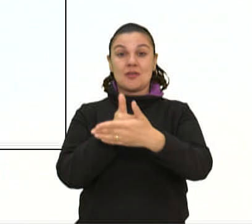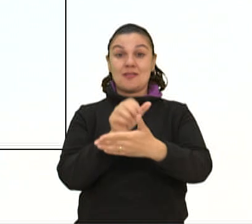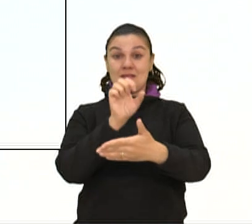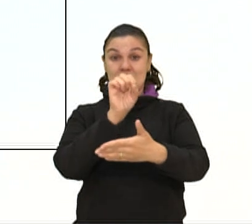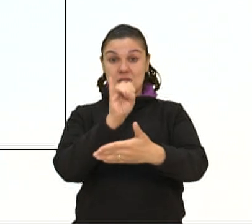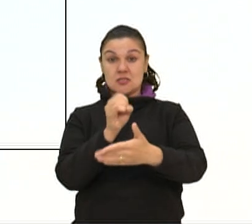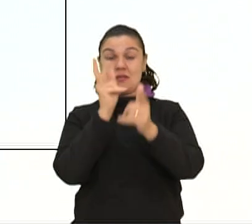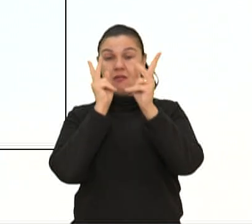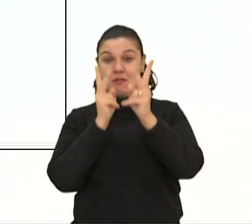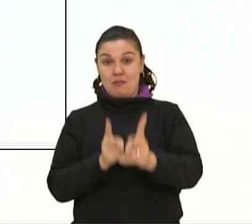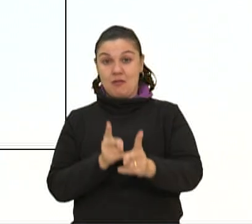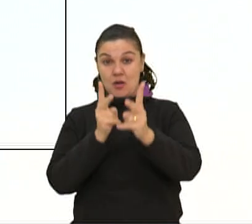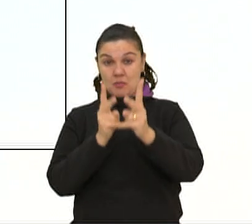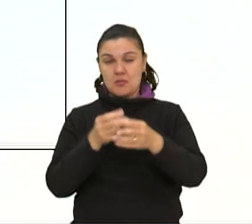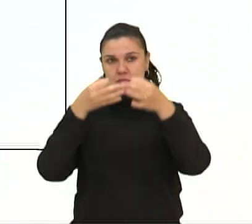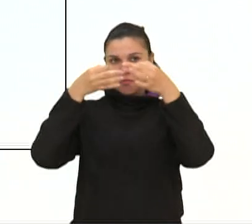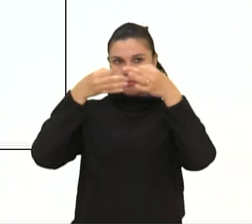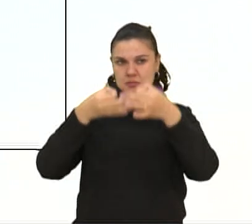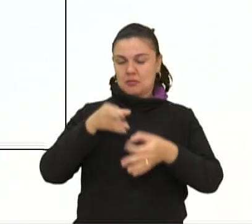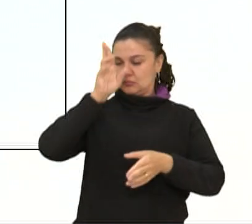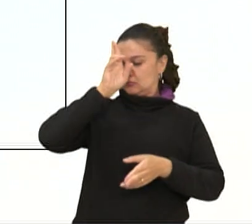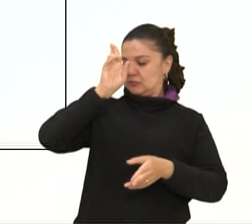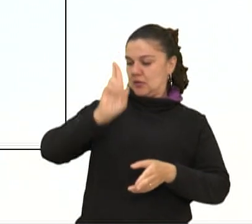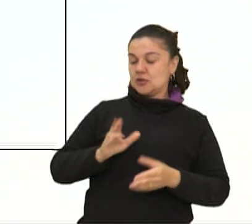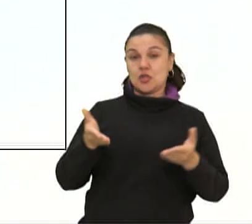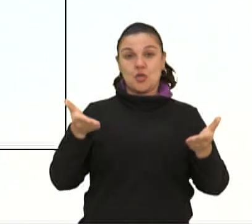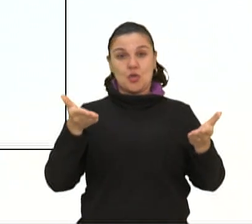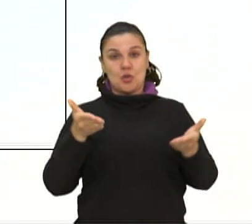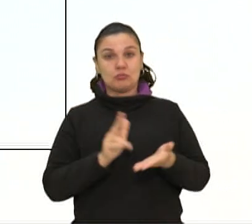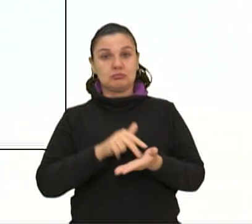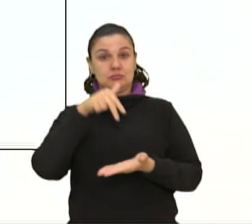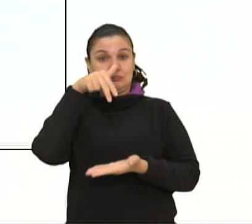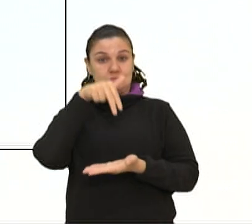Nós entramos no completo esquecimento.